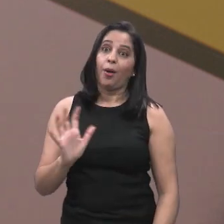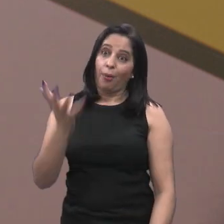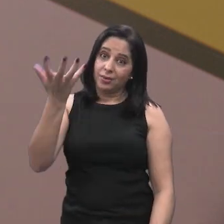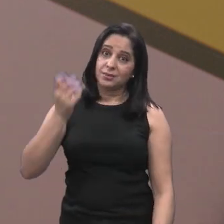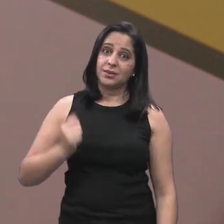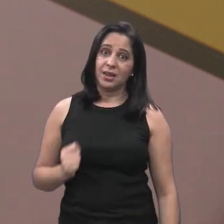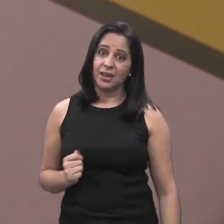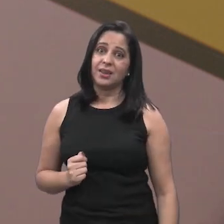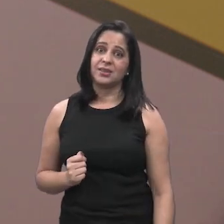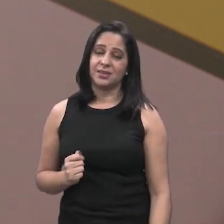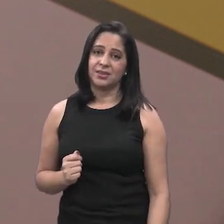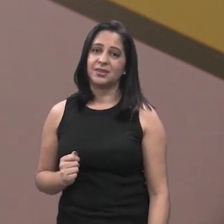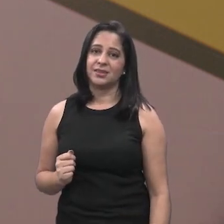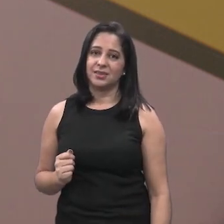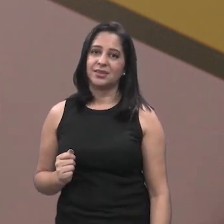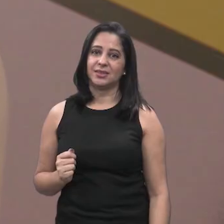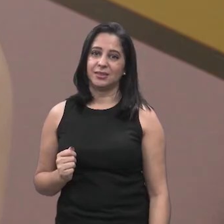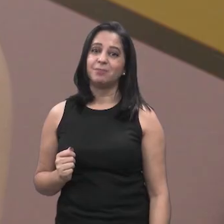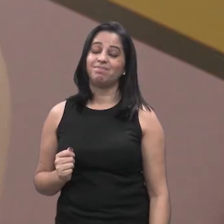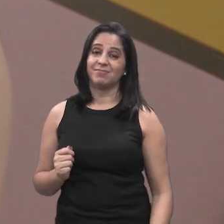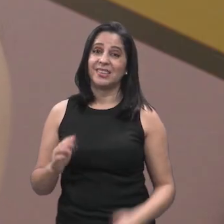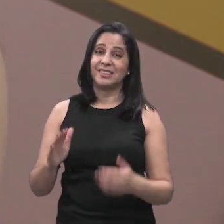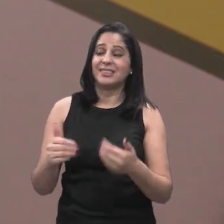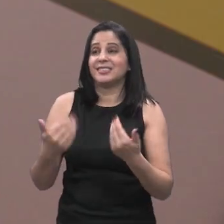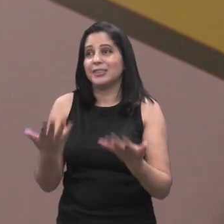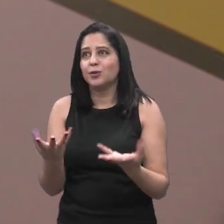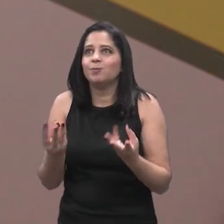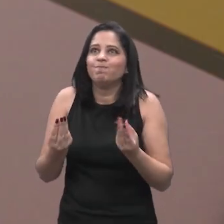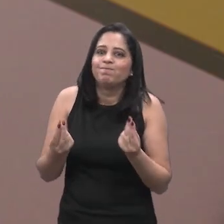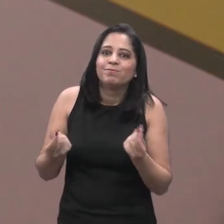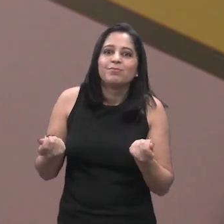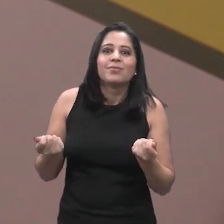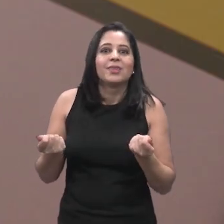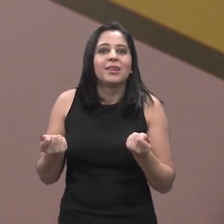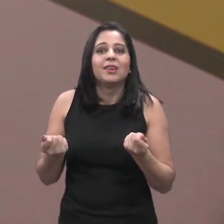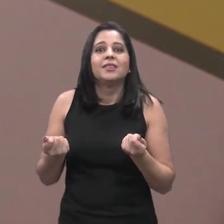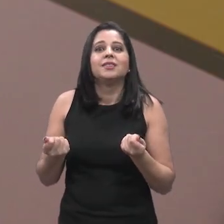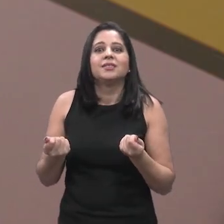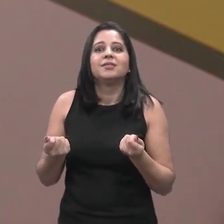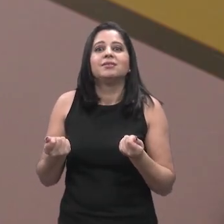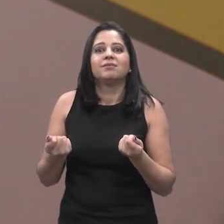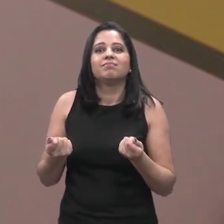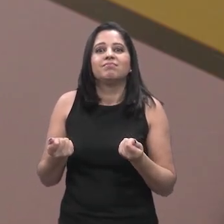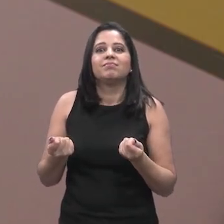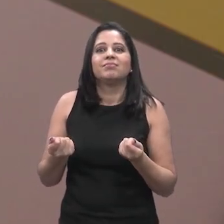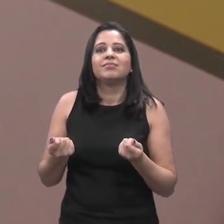de hipertensão altíssima, passa mal. Então, esse